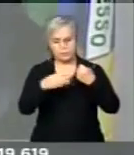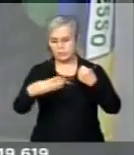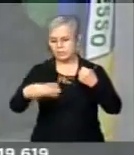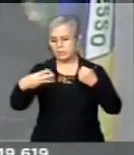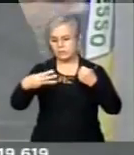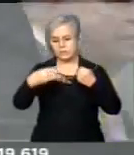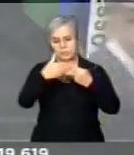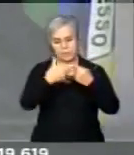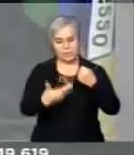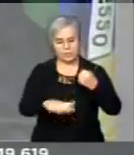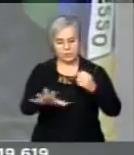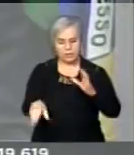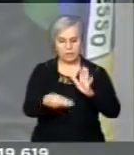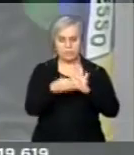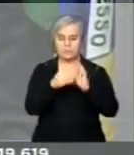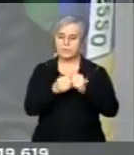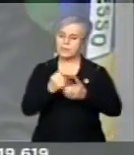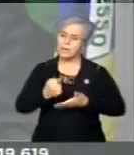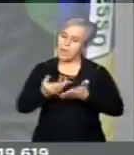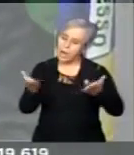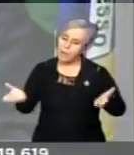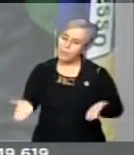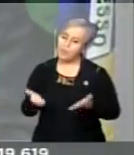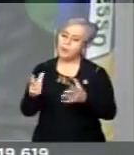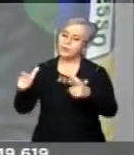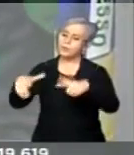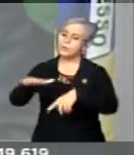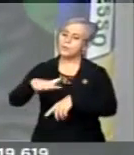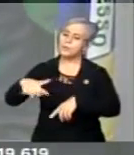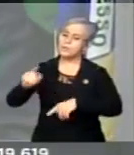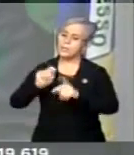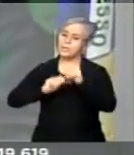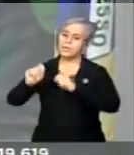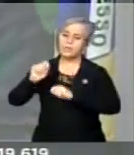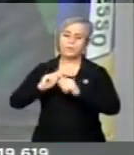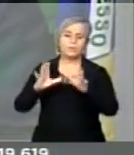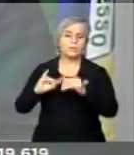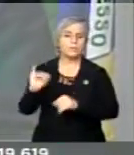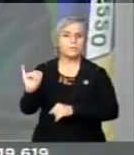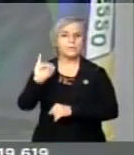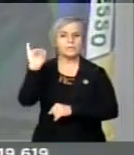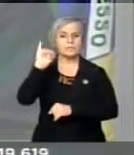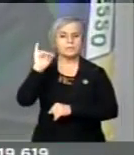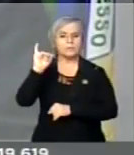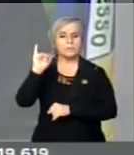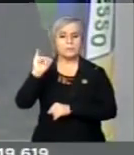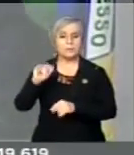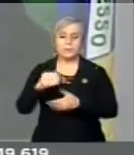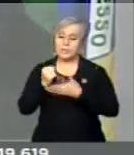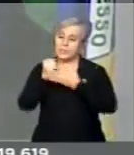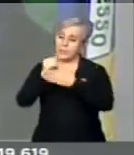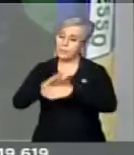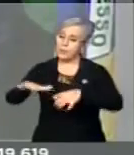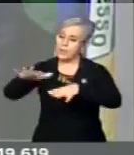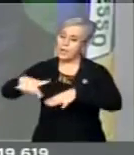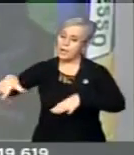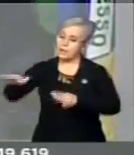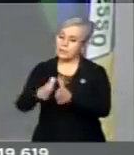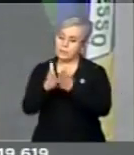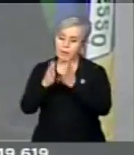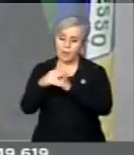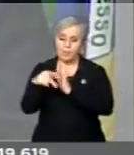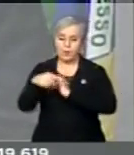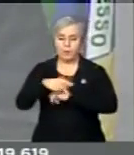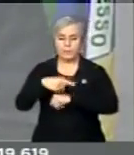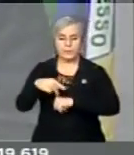do estímulo a um setor tão importante da economia para a região mais sofrida de nosso país. Que a retórica do